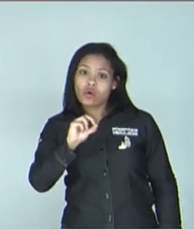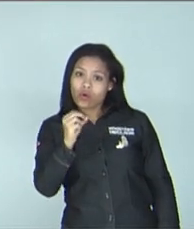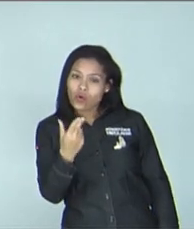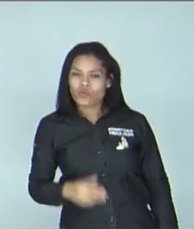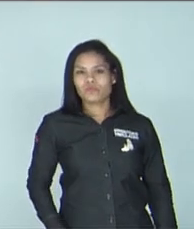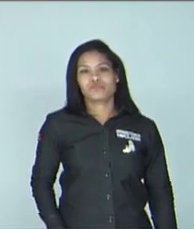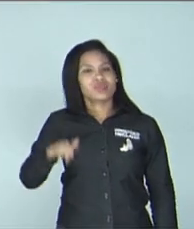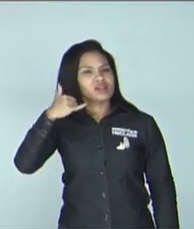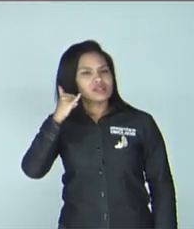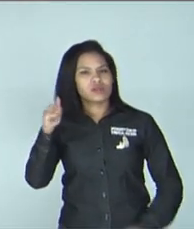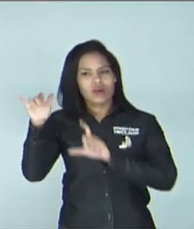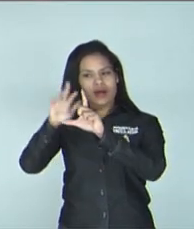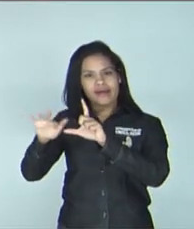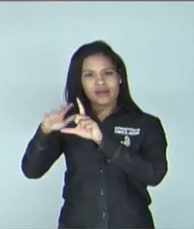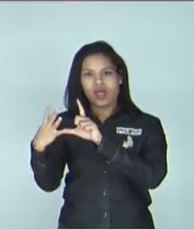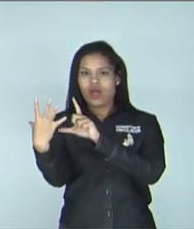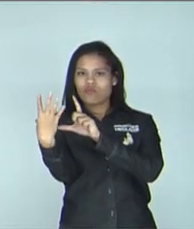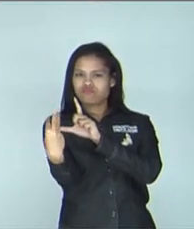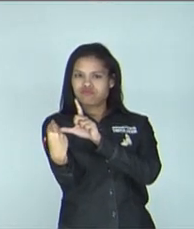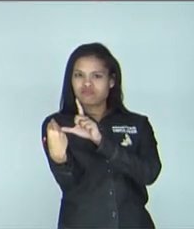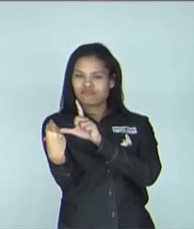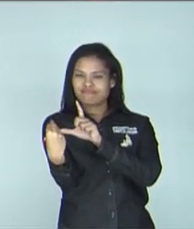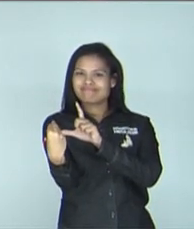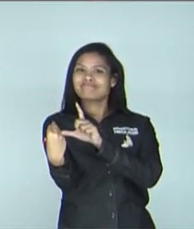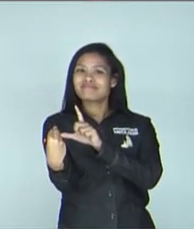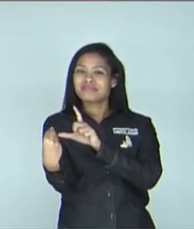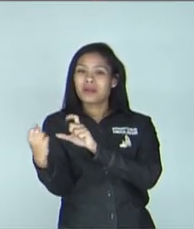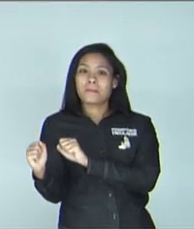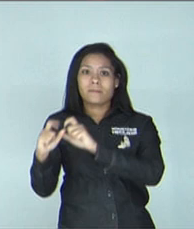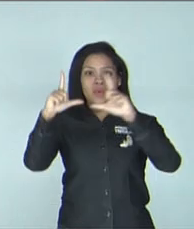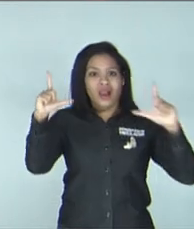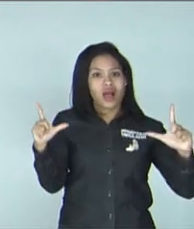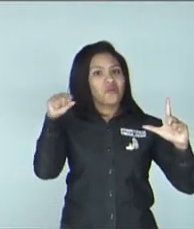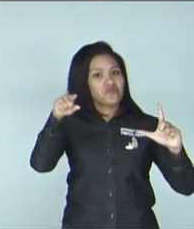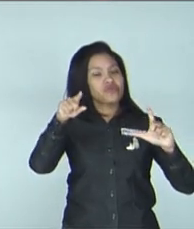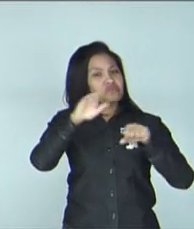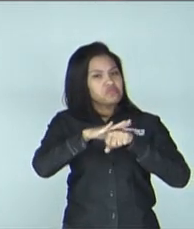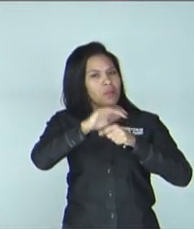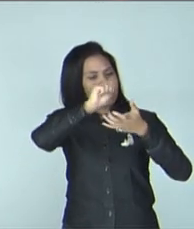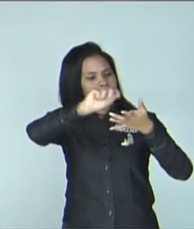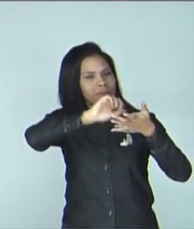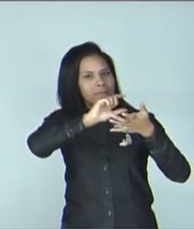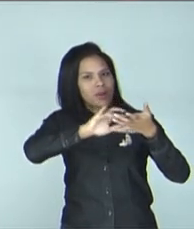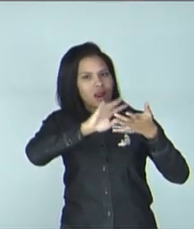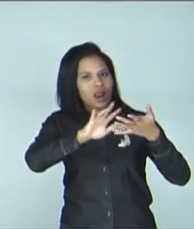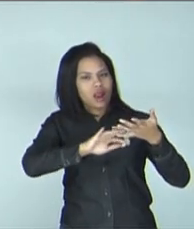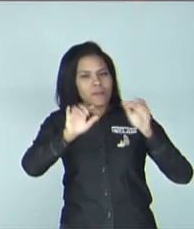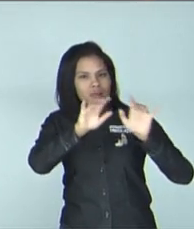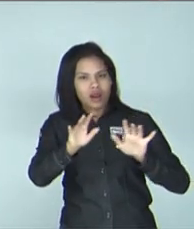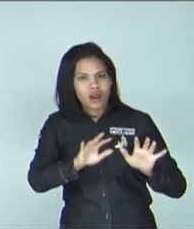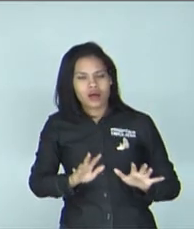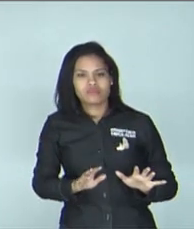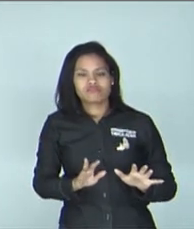fotografar esse qr code aqui ó pô aí vai abrir uma tela você preenche a tela lá que nós quer demorar